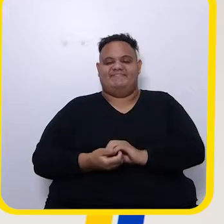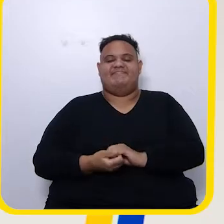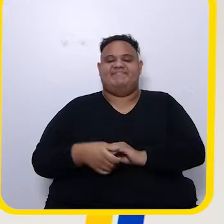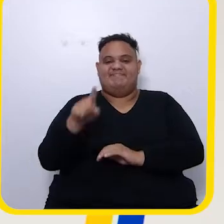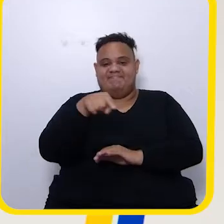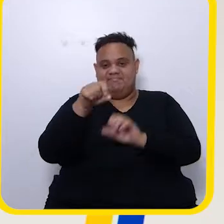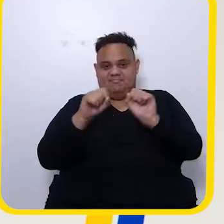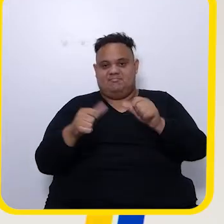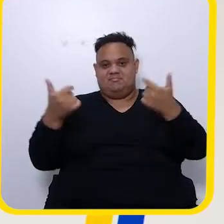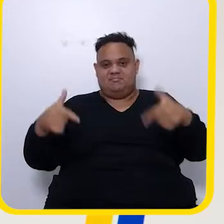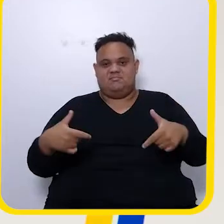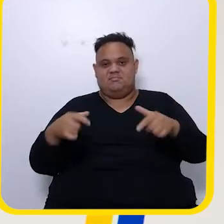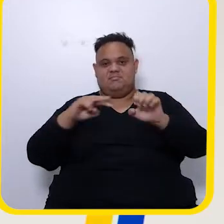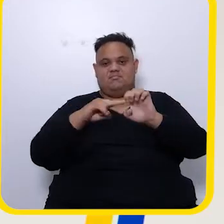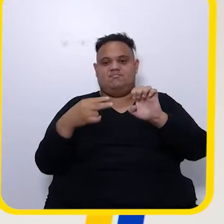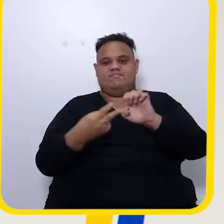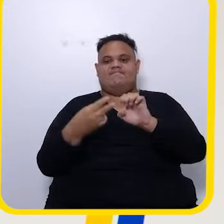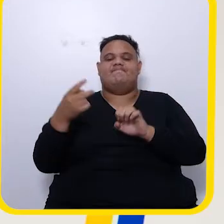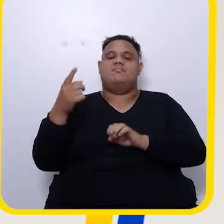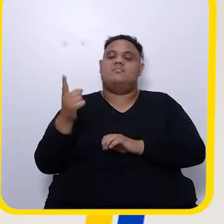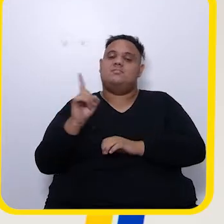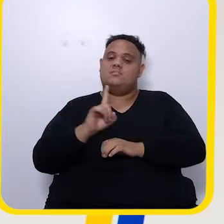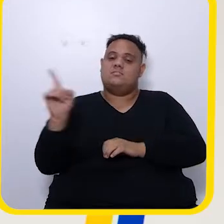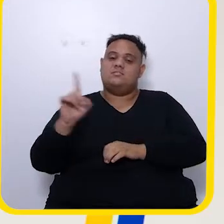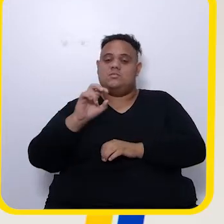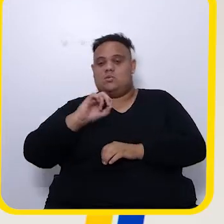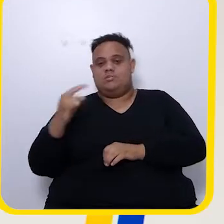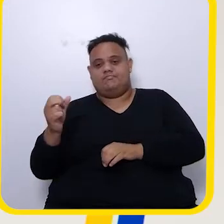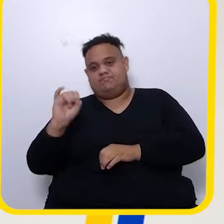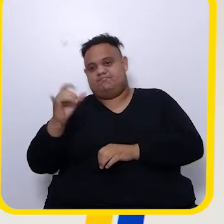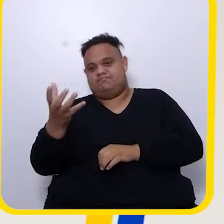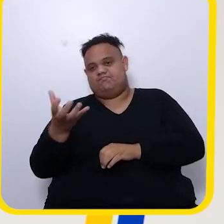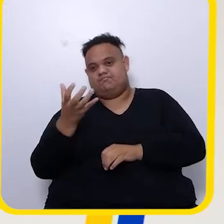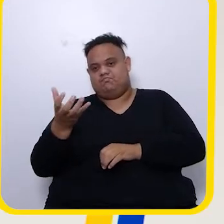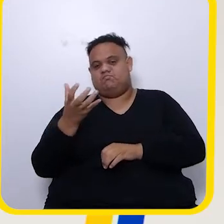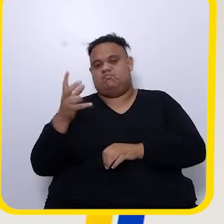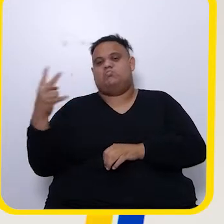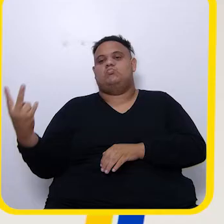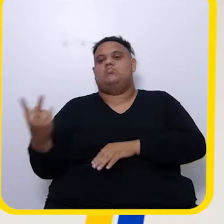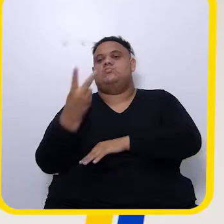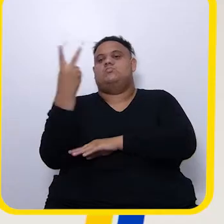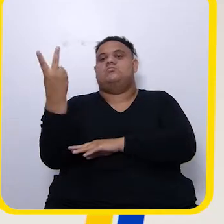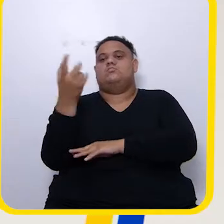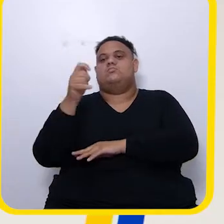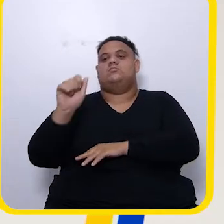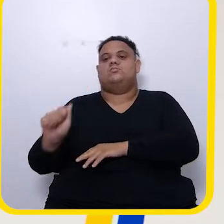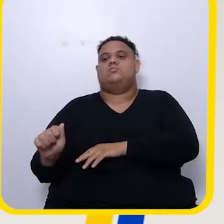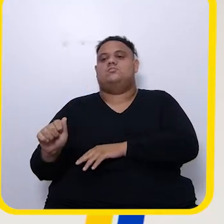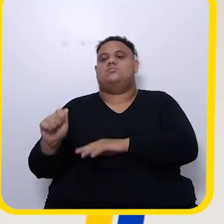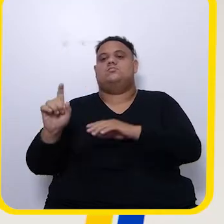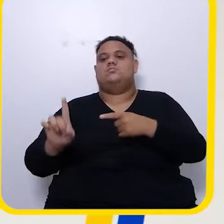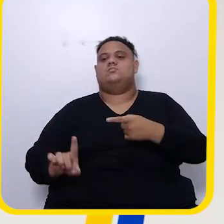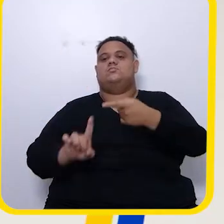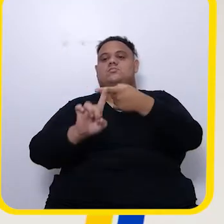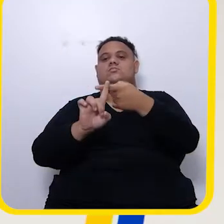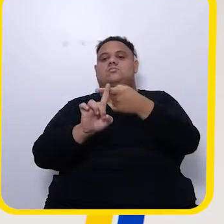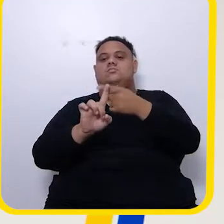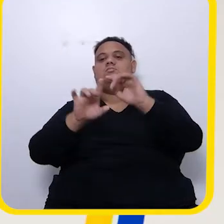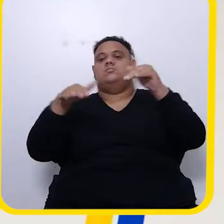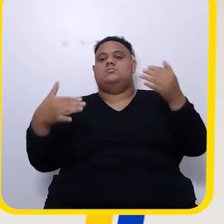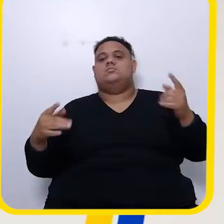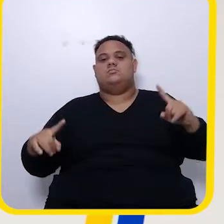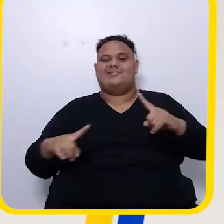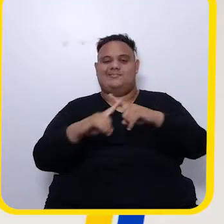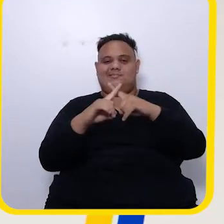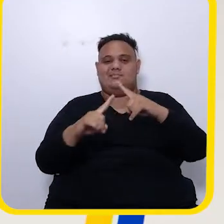trabalhar com a sua equação nesse formato. Ou se você quiser deixar o valor do a positivo, você pode